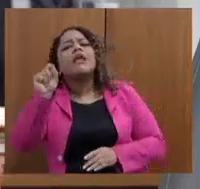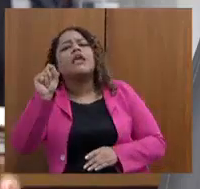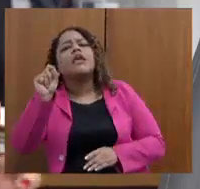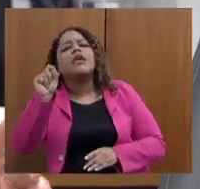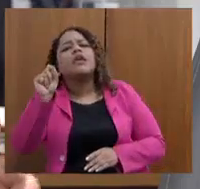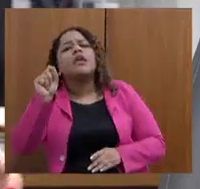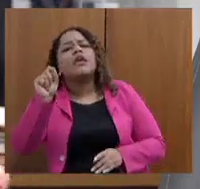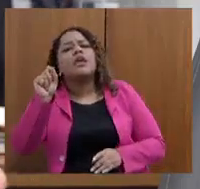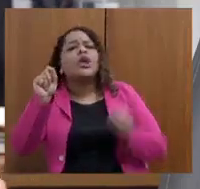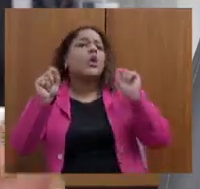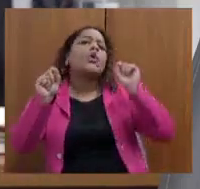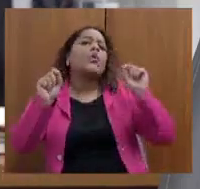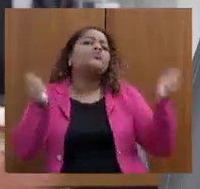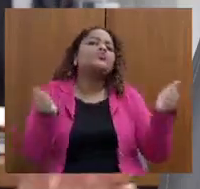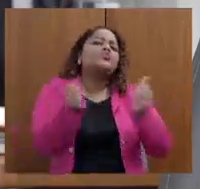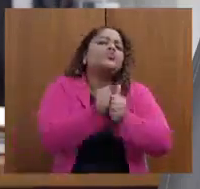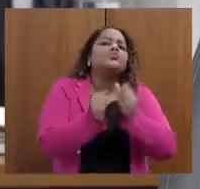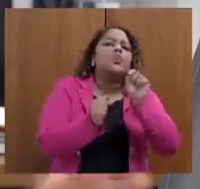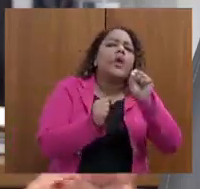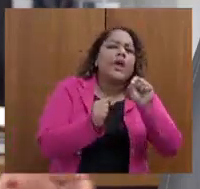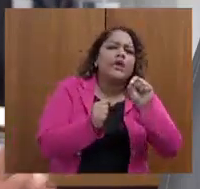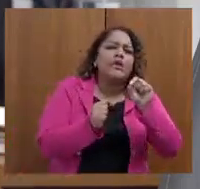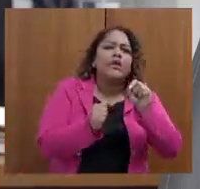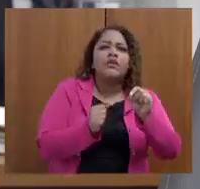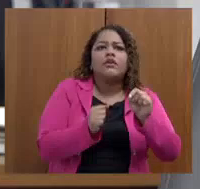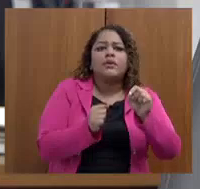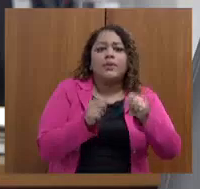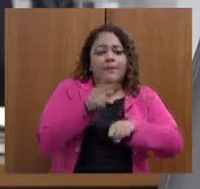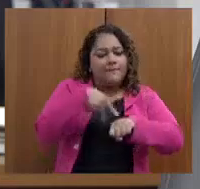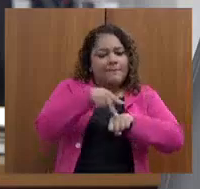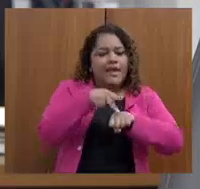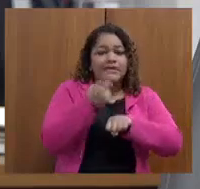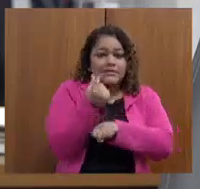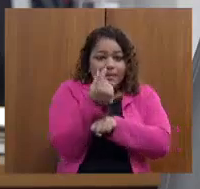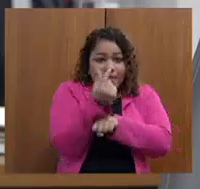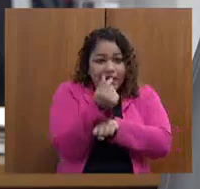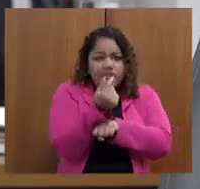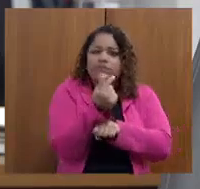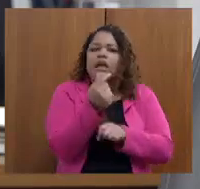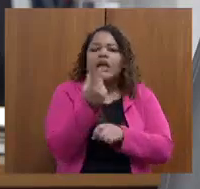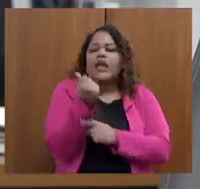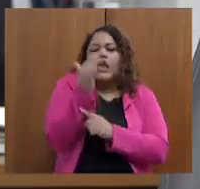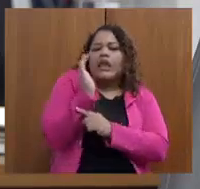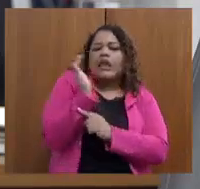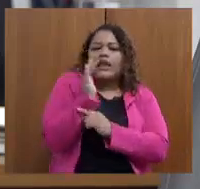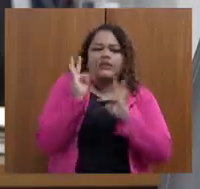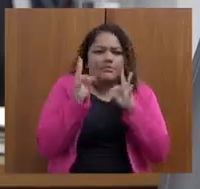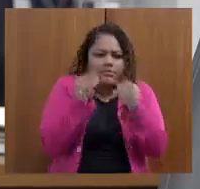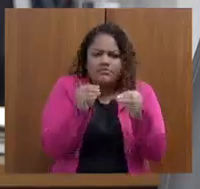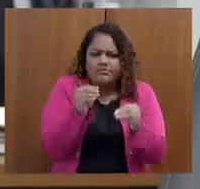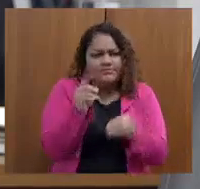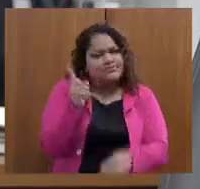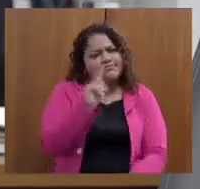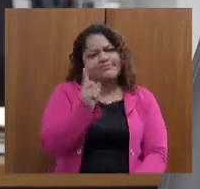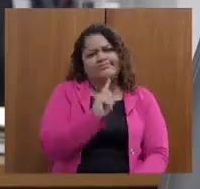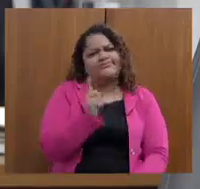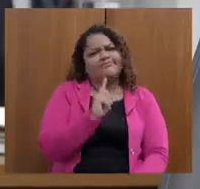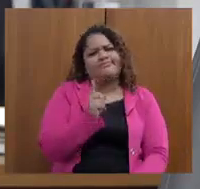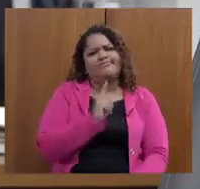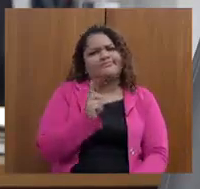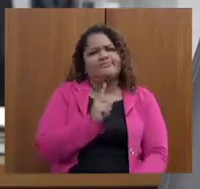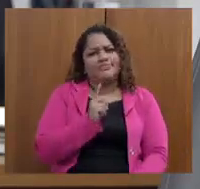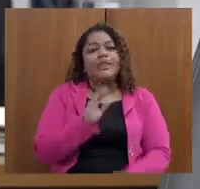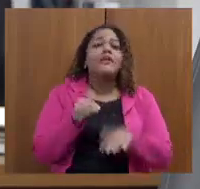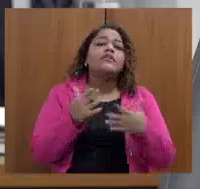é com todo mundo um país capitalista Vale da riqueza não é com todo mundo então como é que o estado vai disputar esse Vale da riqueza